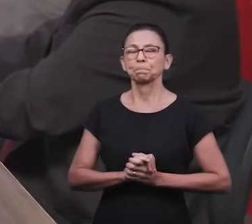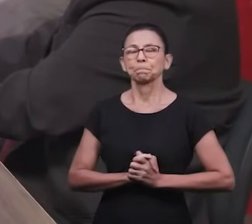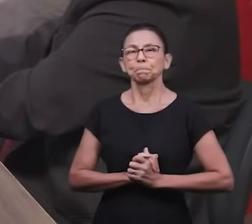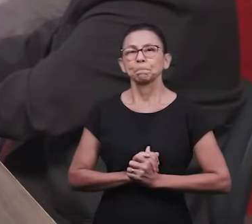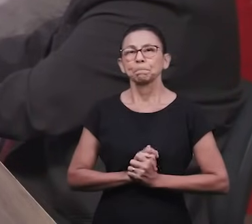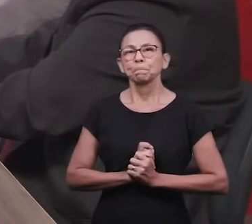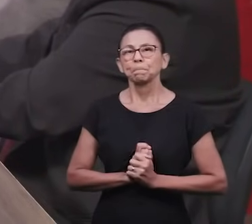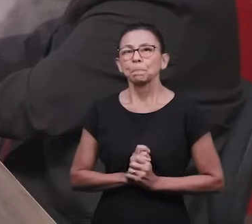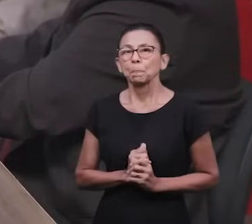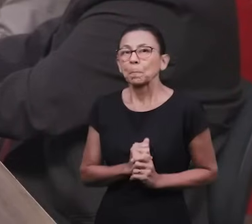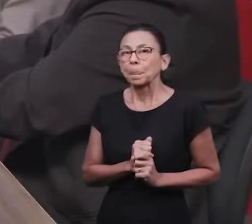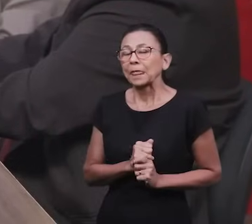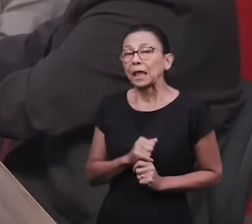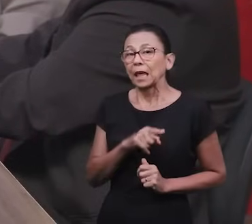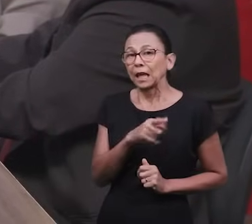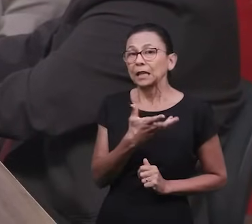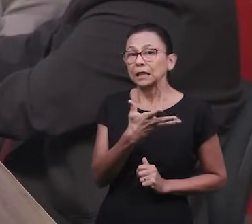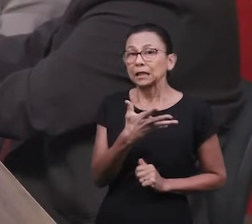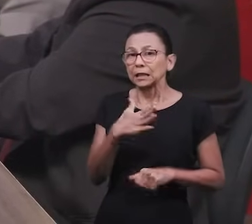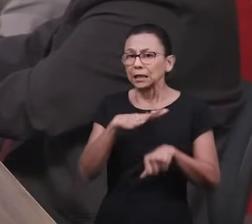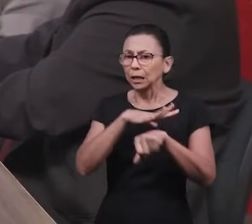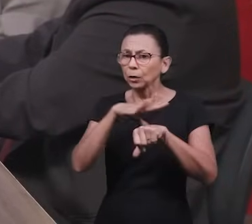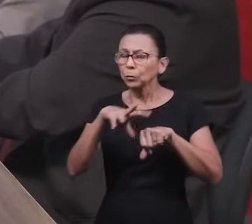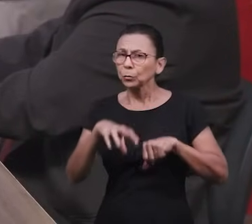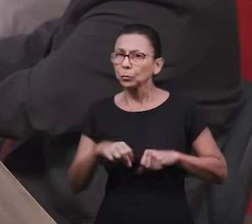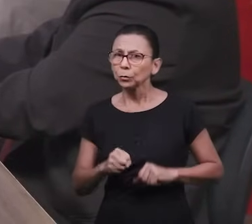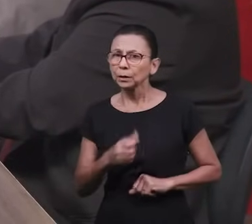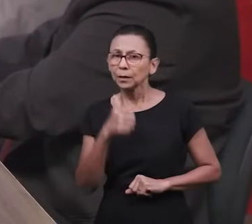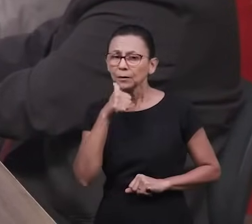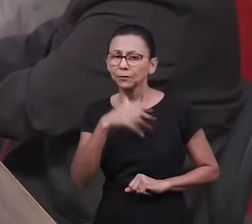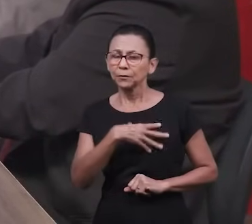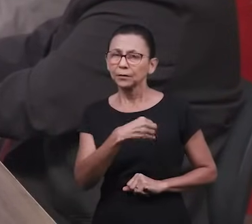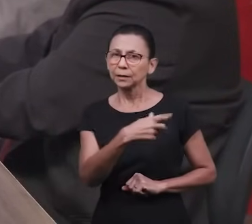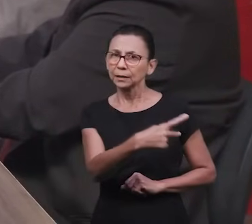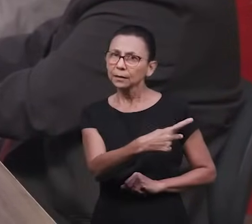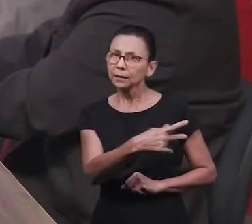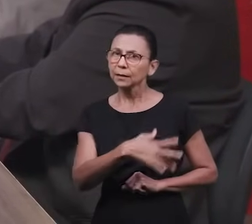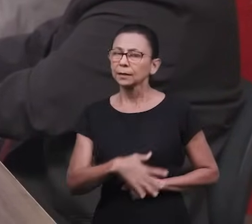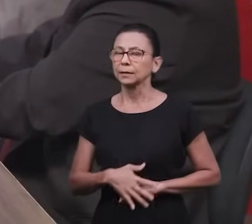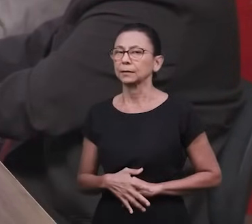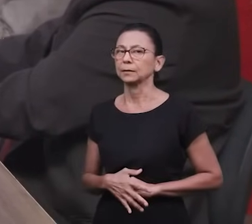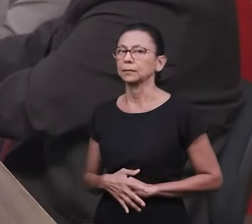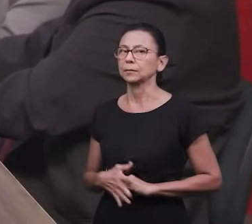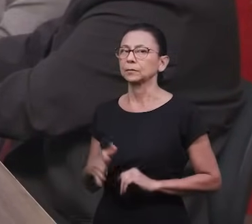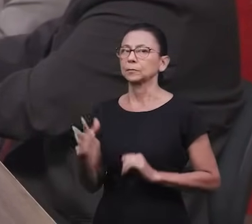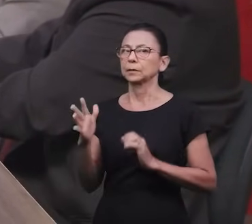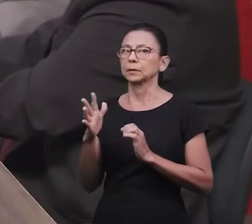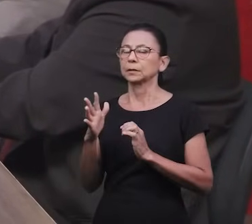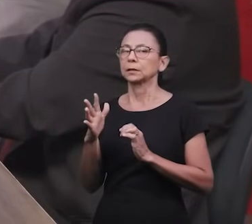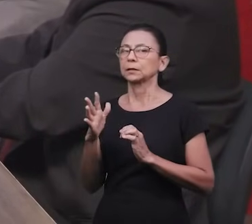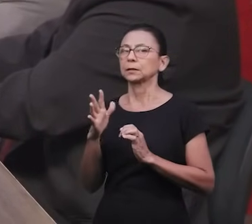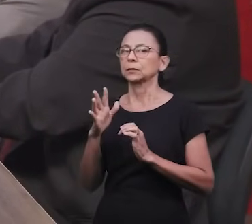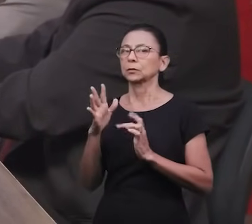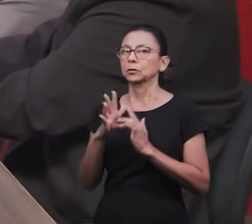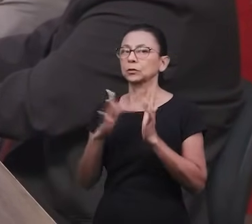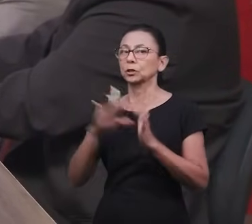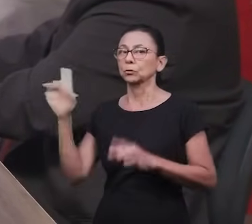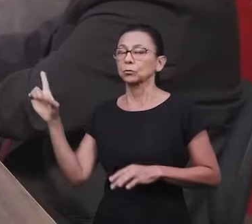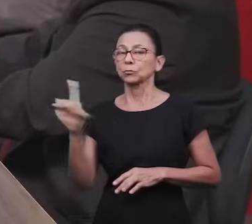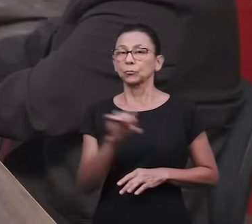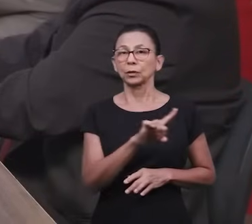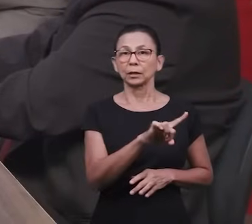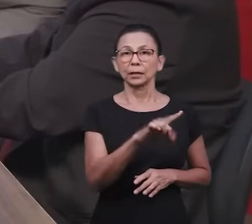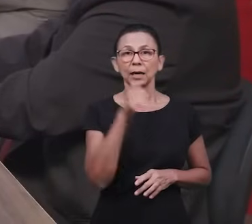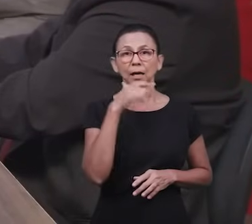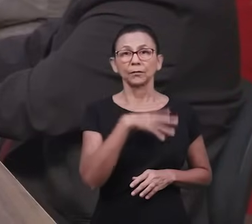abordou Jesus a primeira vez, Jairo queria uma cura, porque a filha dele estava doente. Mas quando Jesus foi lá, a